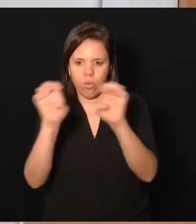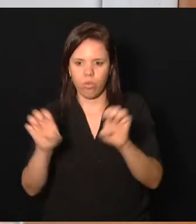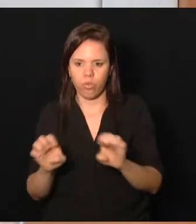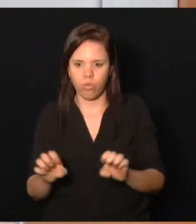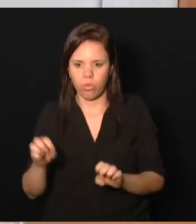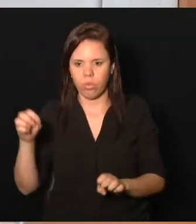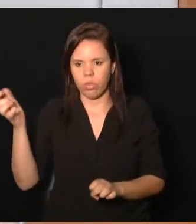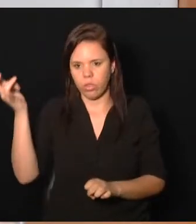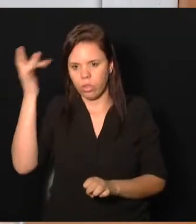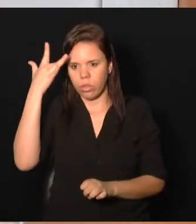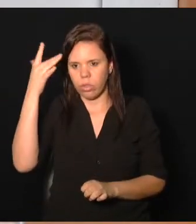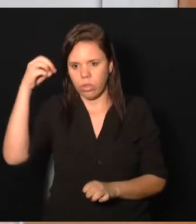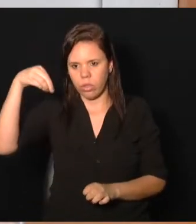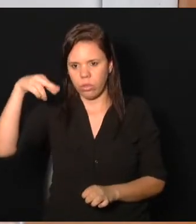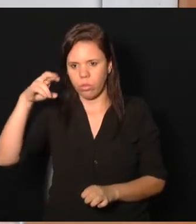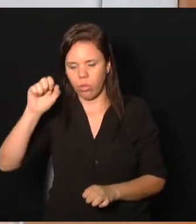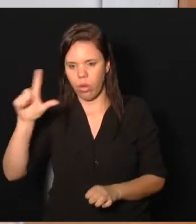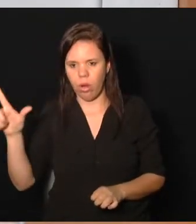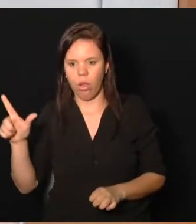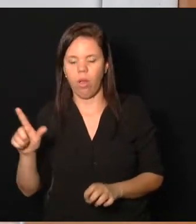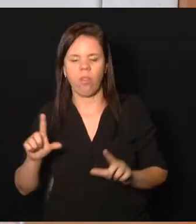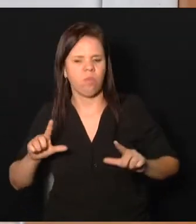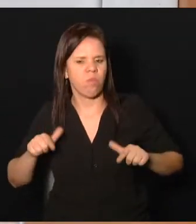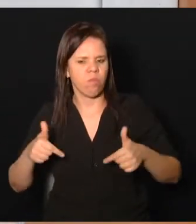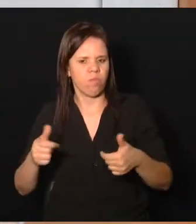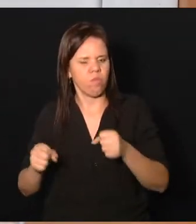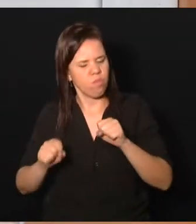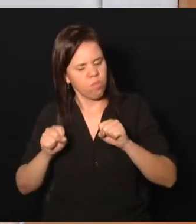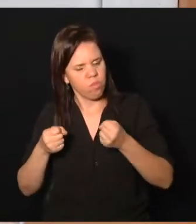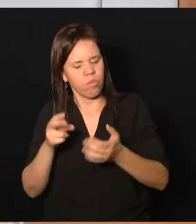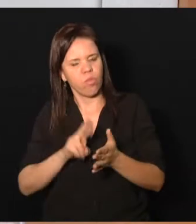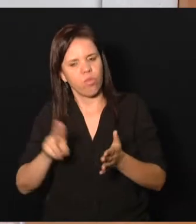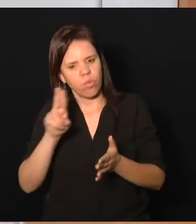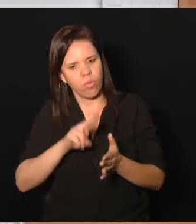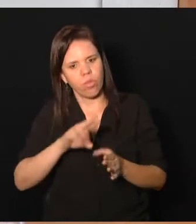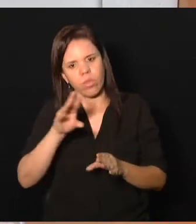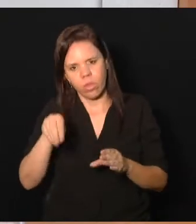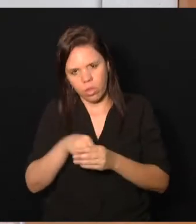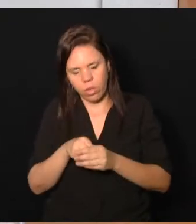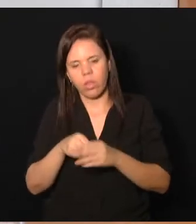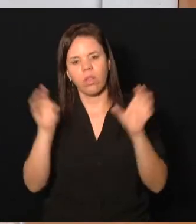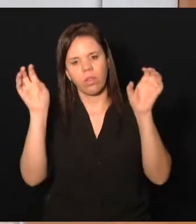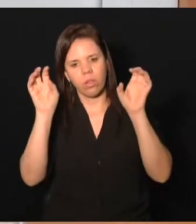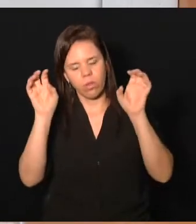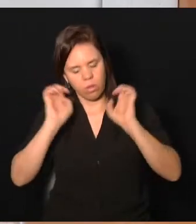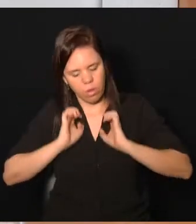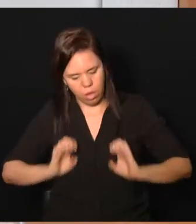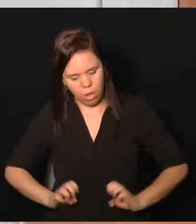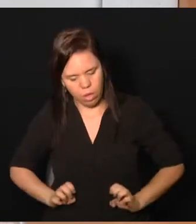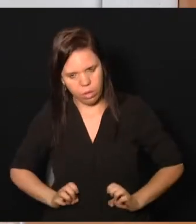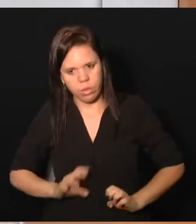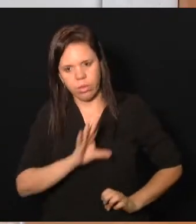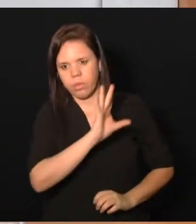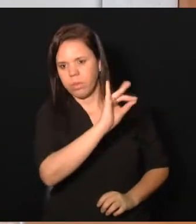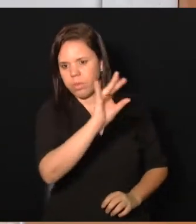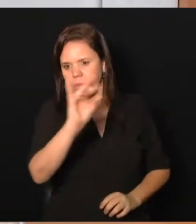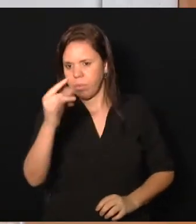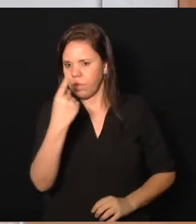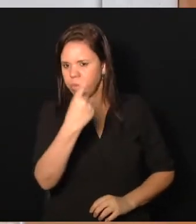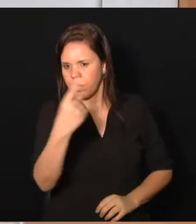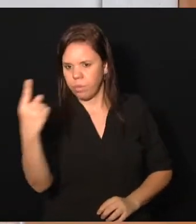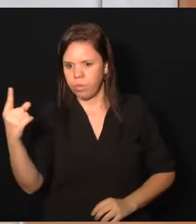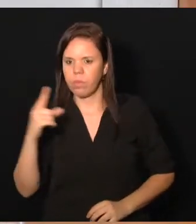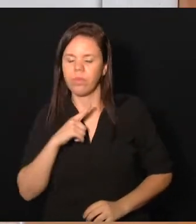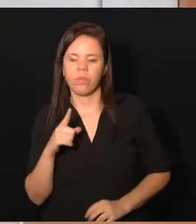que a moral seja exercida dentro de parâmetros éticos. Cada um tem a sua moral, mas